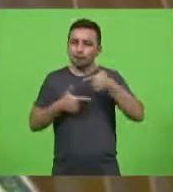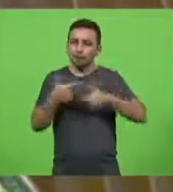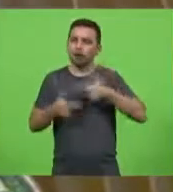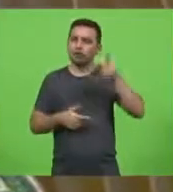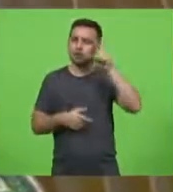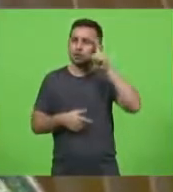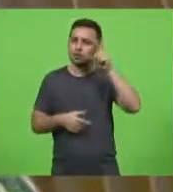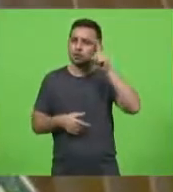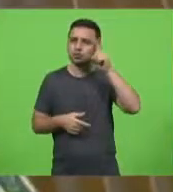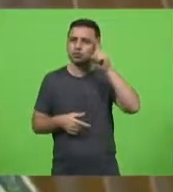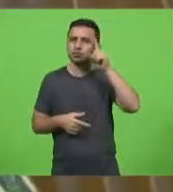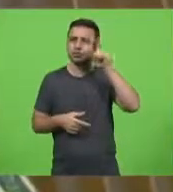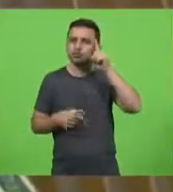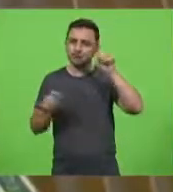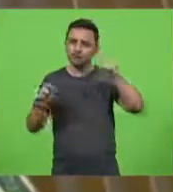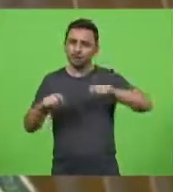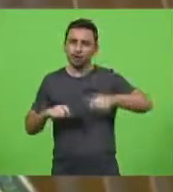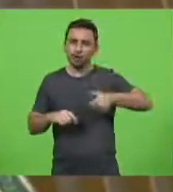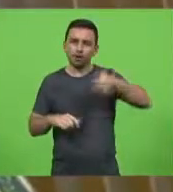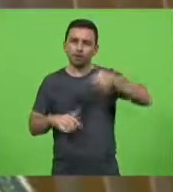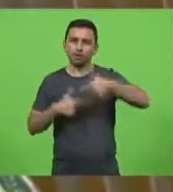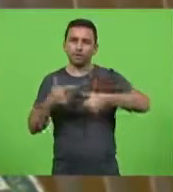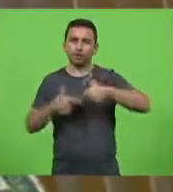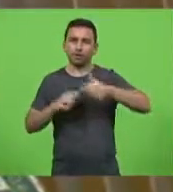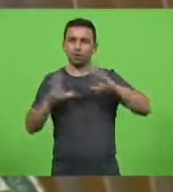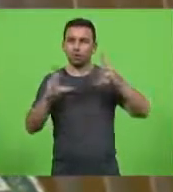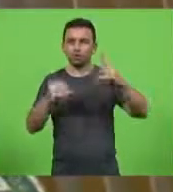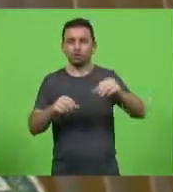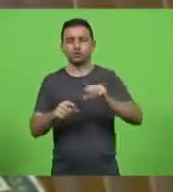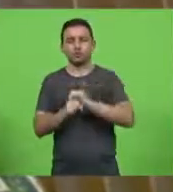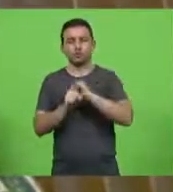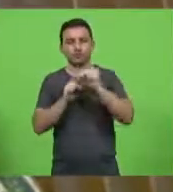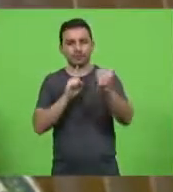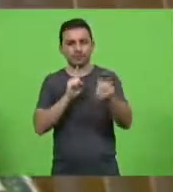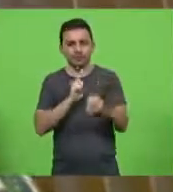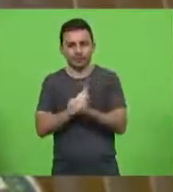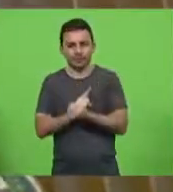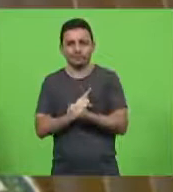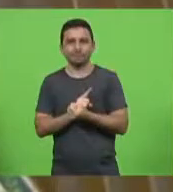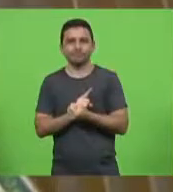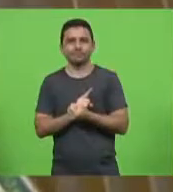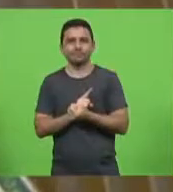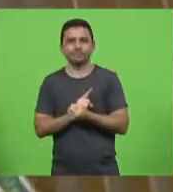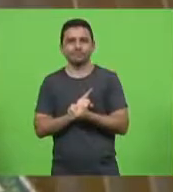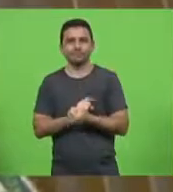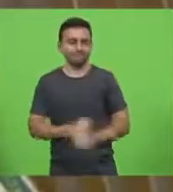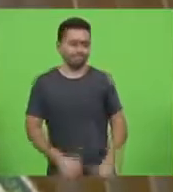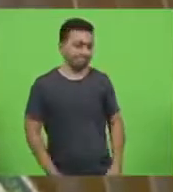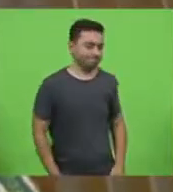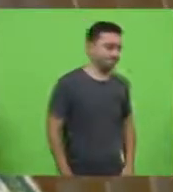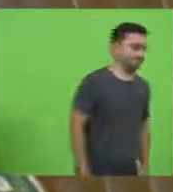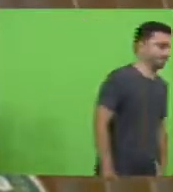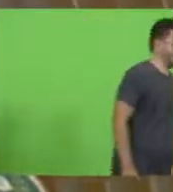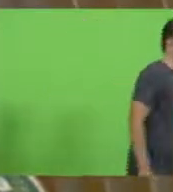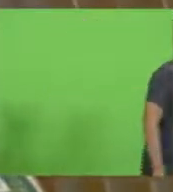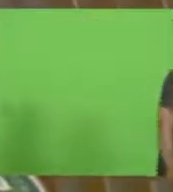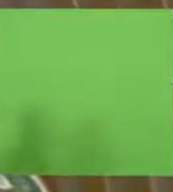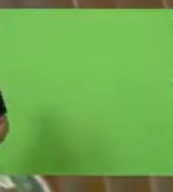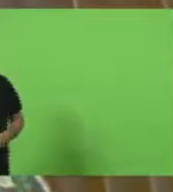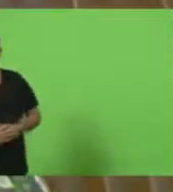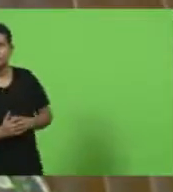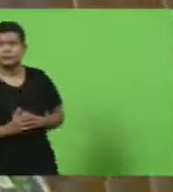sempre levar um melhor serviço a todos e a toda a sociedade. E tenho a certeza que os senhores, verificando essa forma de distribuição, verificando como a gente